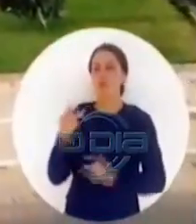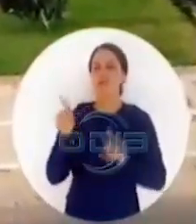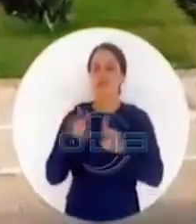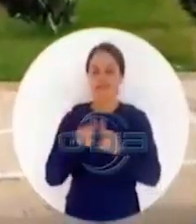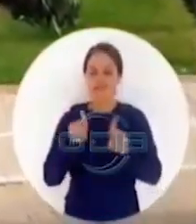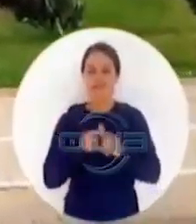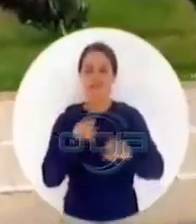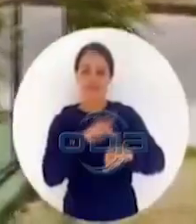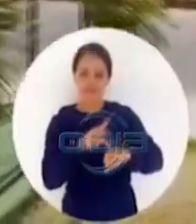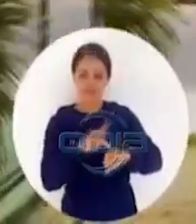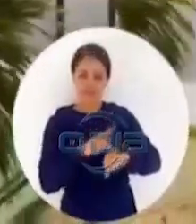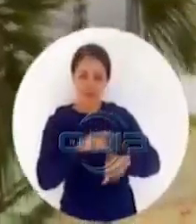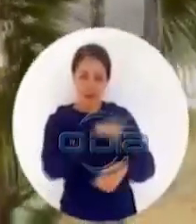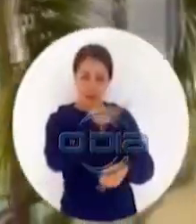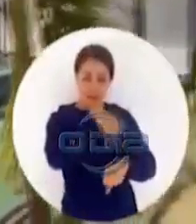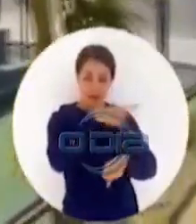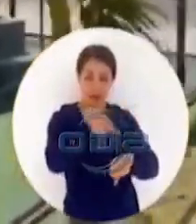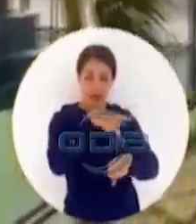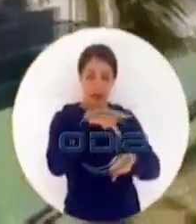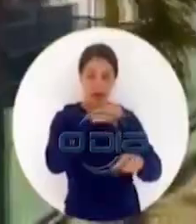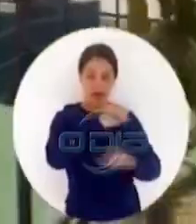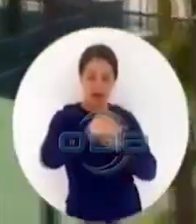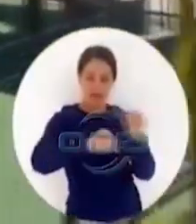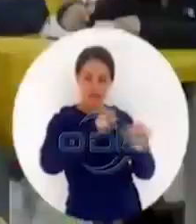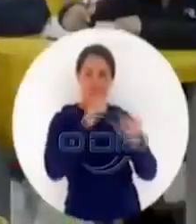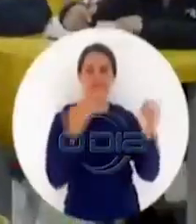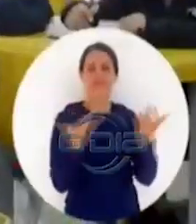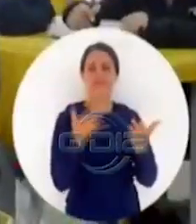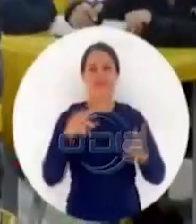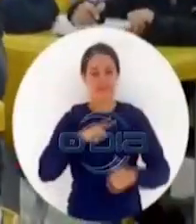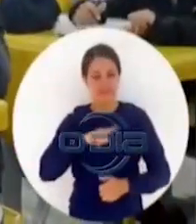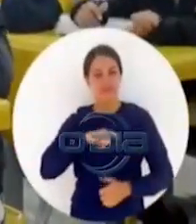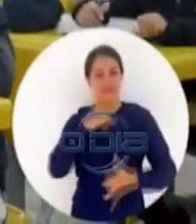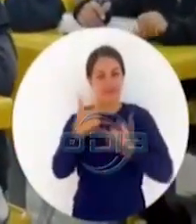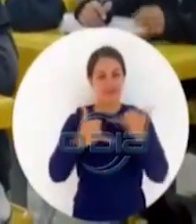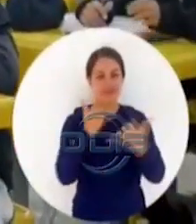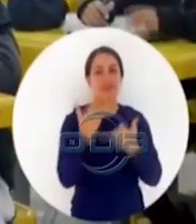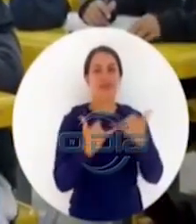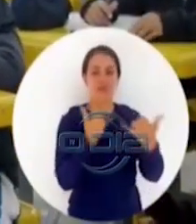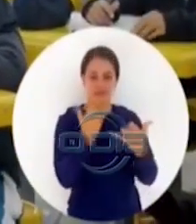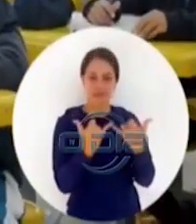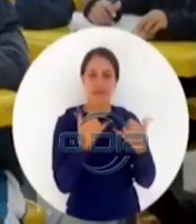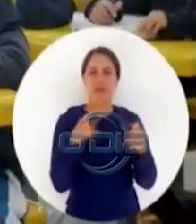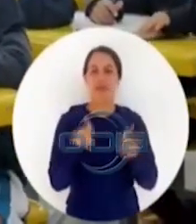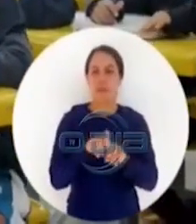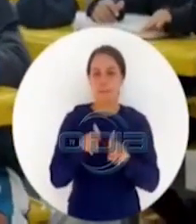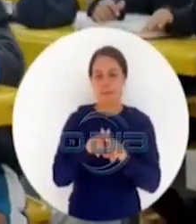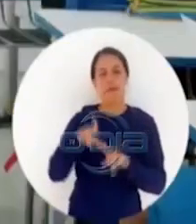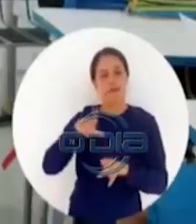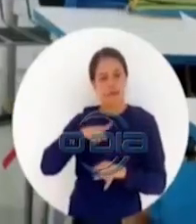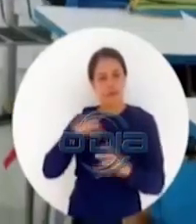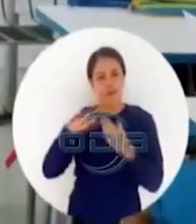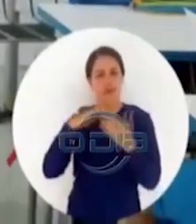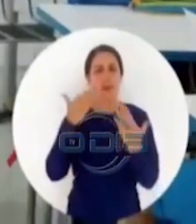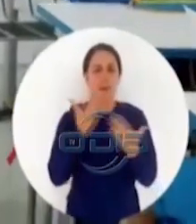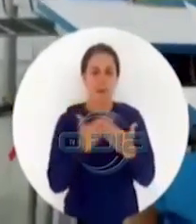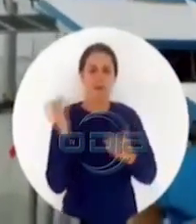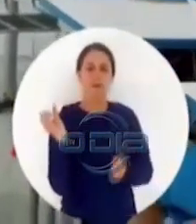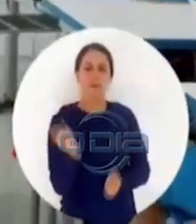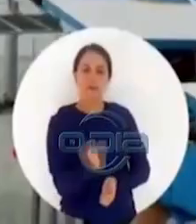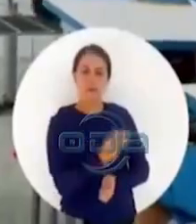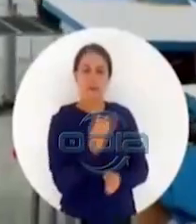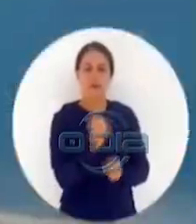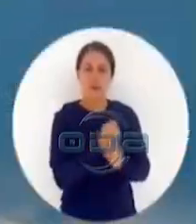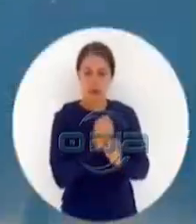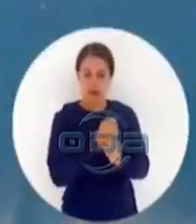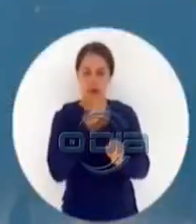pracinha foi revitalizada e recebeu a implantação de um playground. O bairro ganhou também uma nova escola, com a